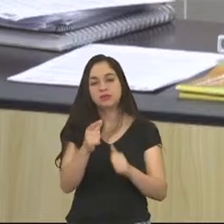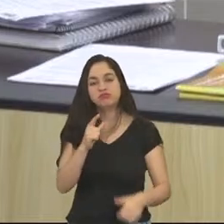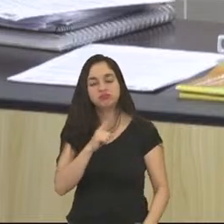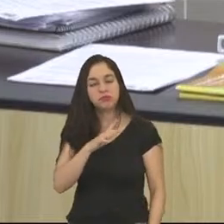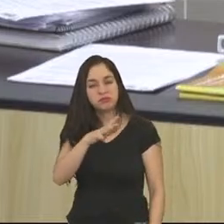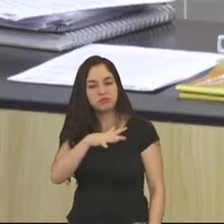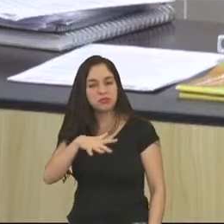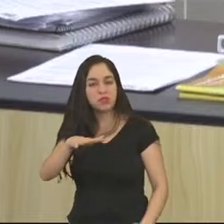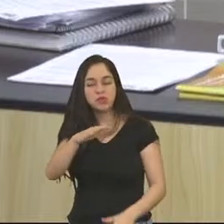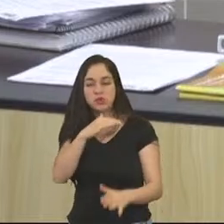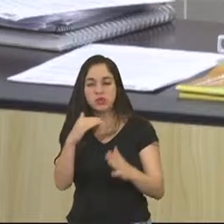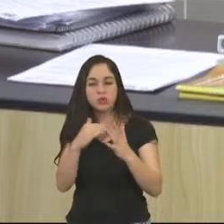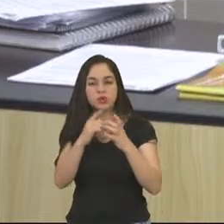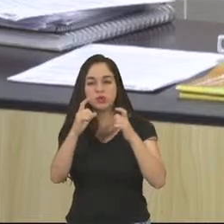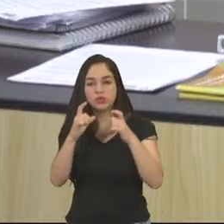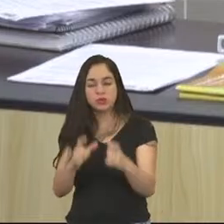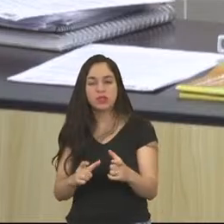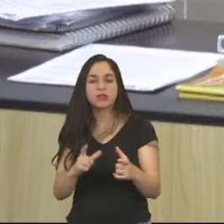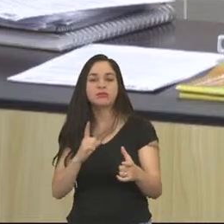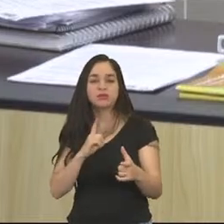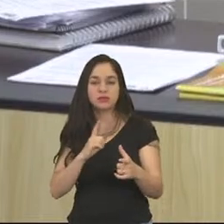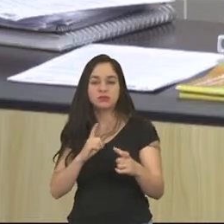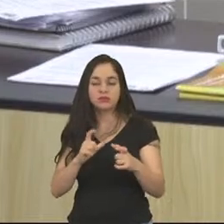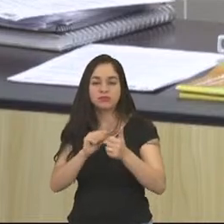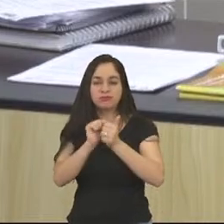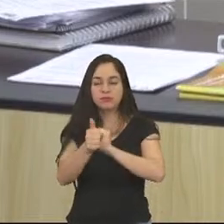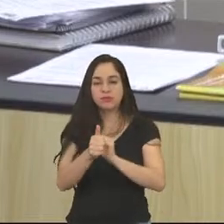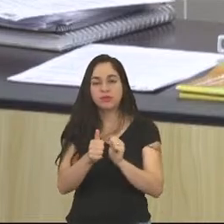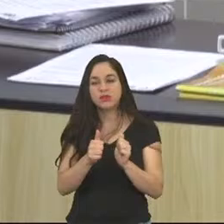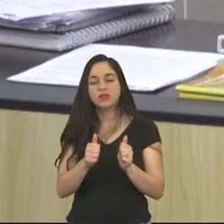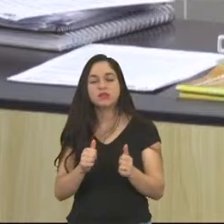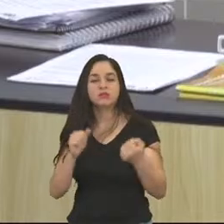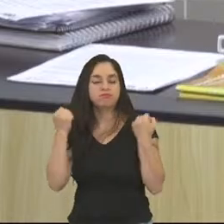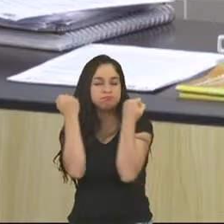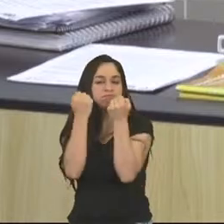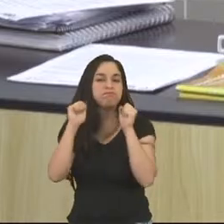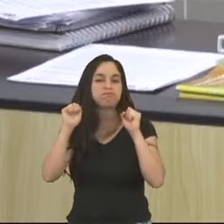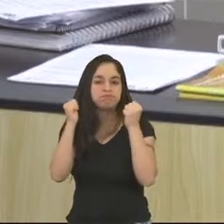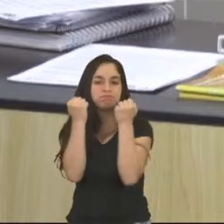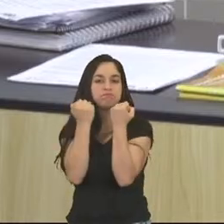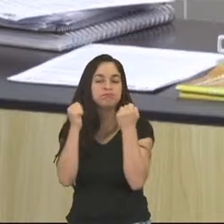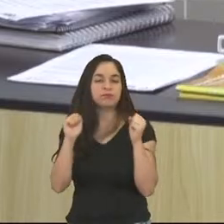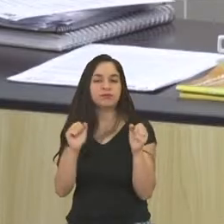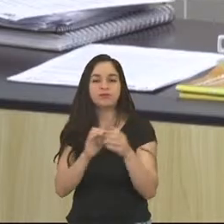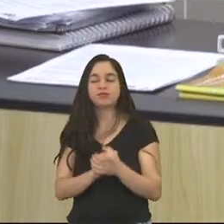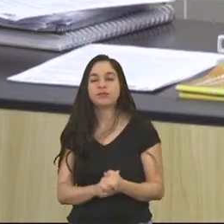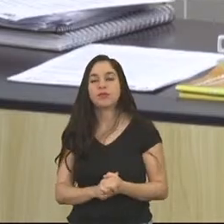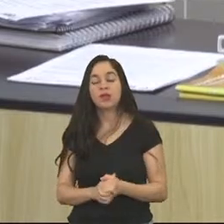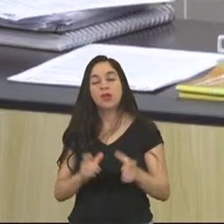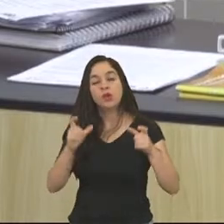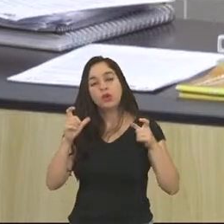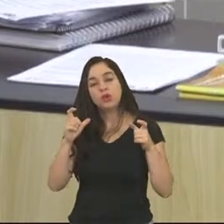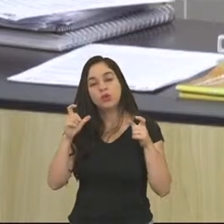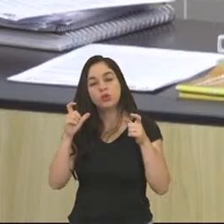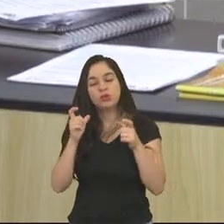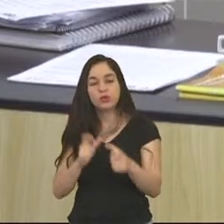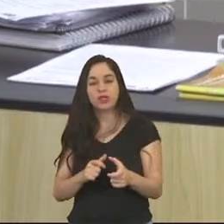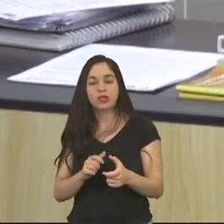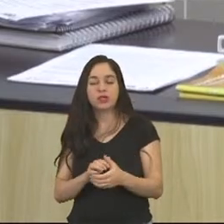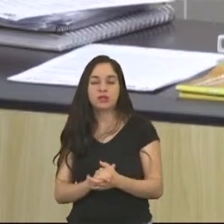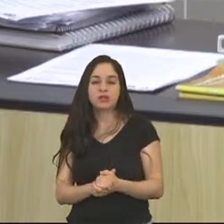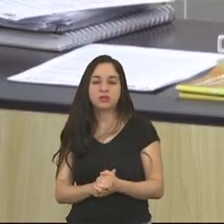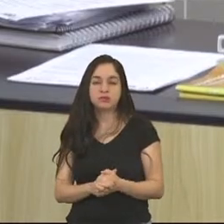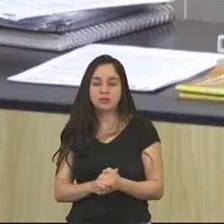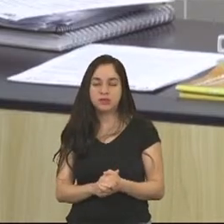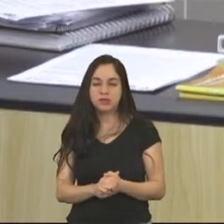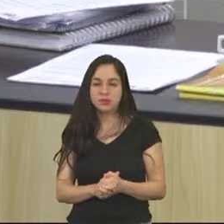realidades dos locais destinados à prática de atividades físicas e esportivas. Espaços esportivos variam em sua